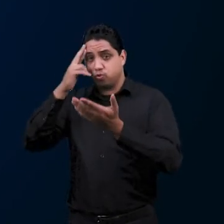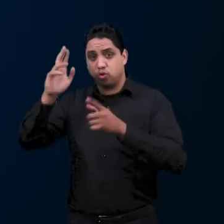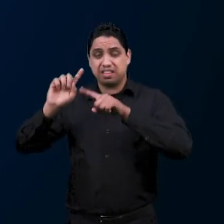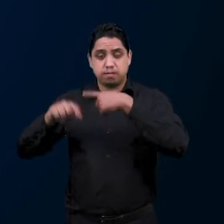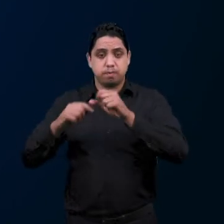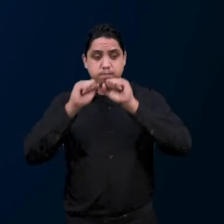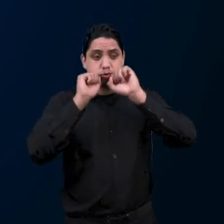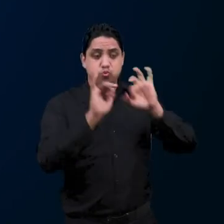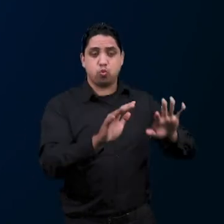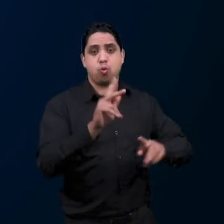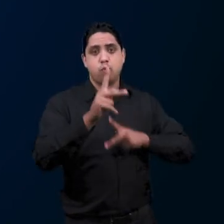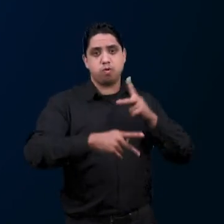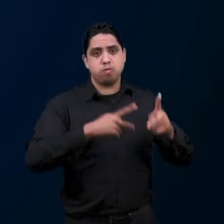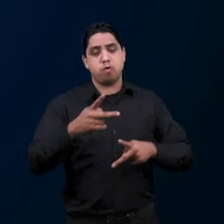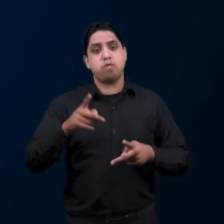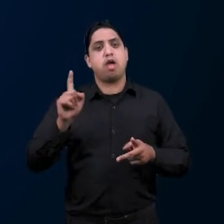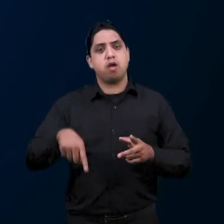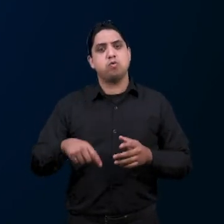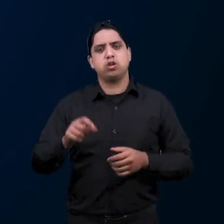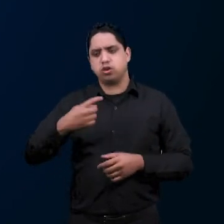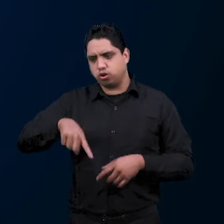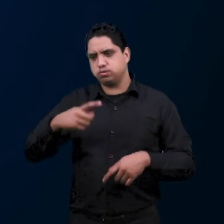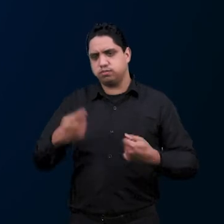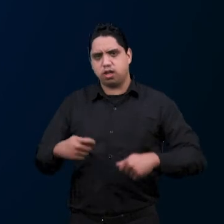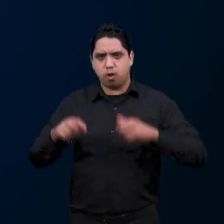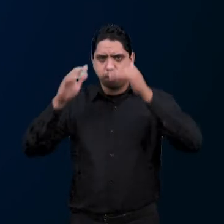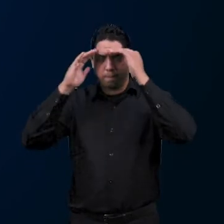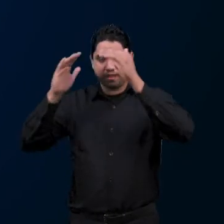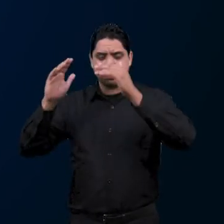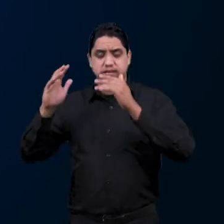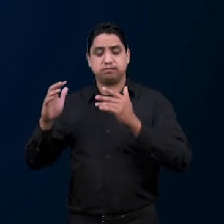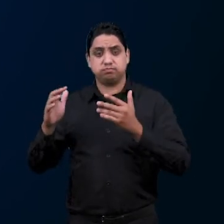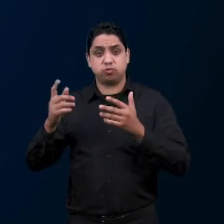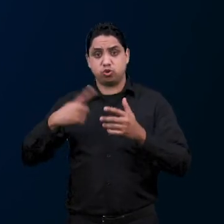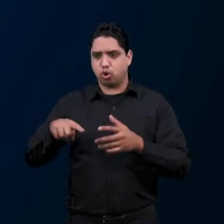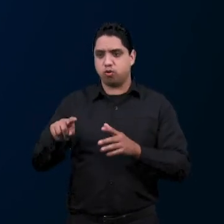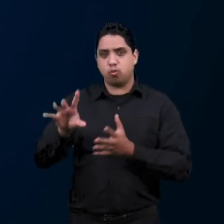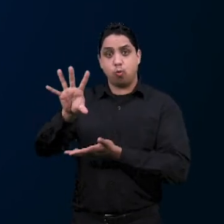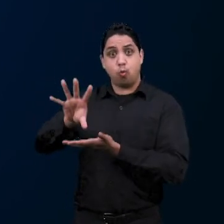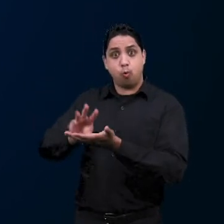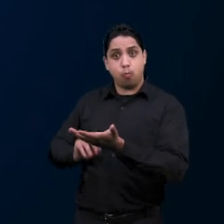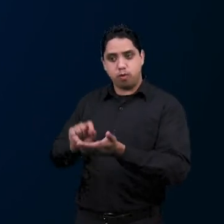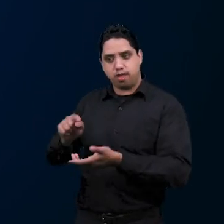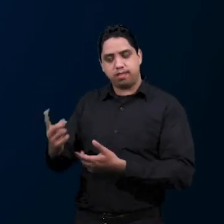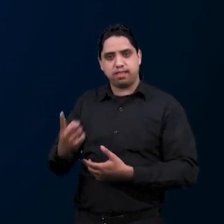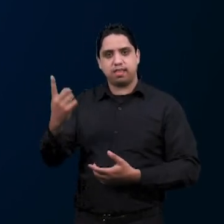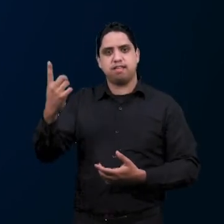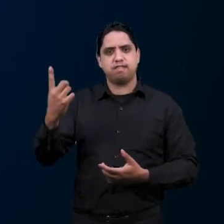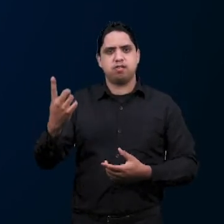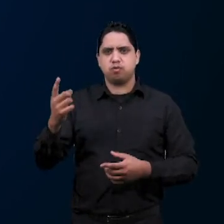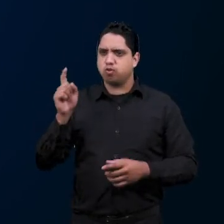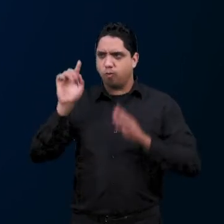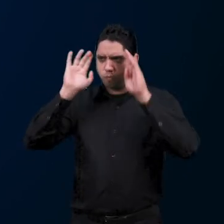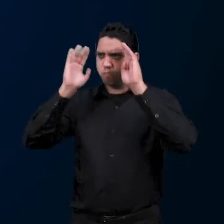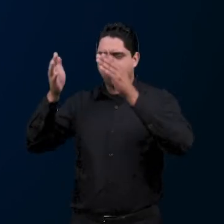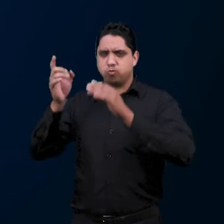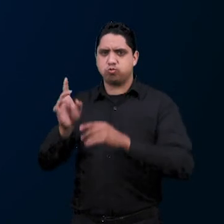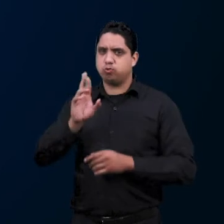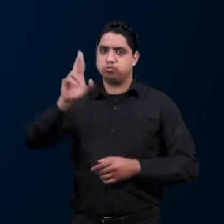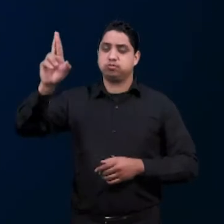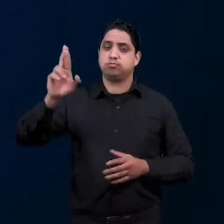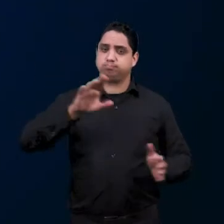o povo. Essa é uma lição que nós temos que usar nos nossos dias. Devemos ser sempre obedientes a Deus e o nosso foco deve ser somente